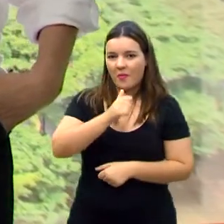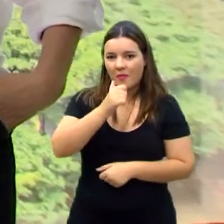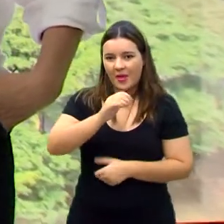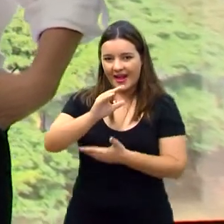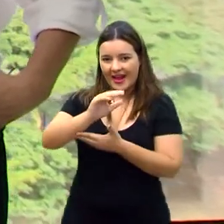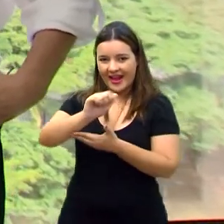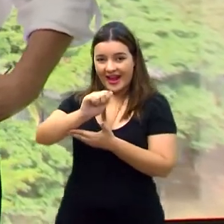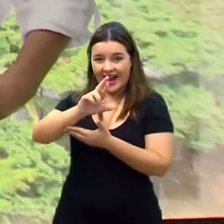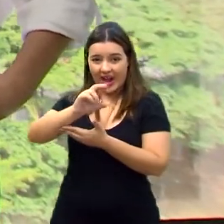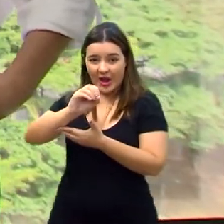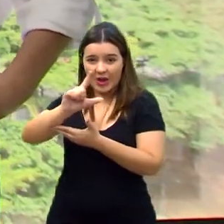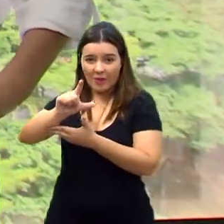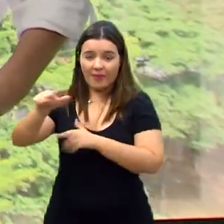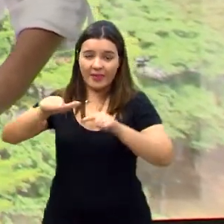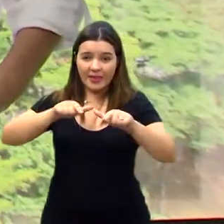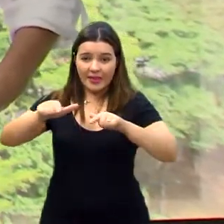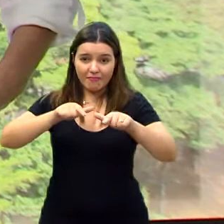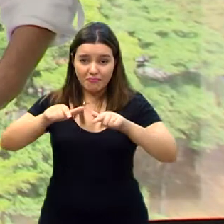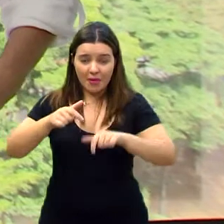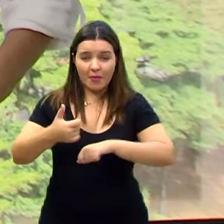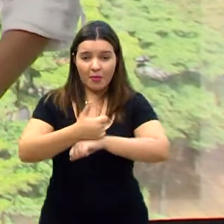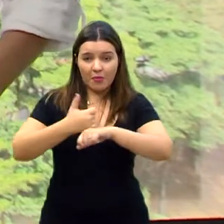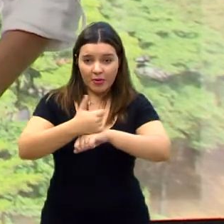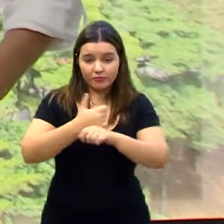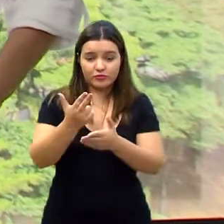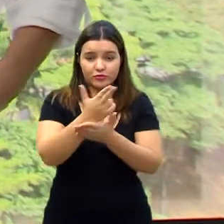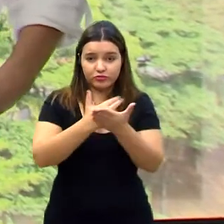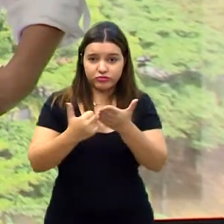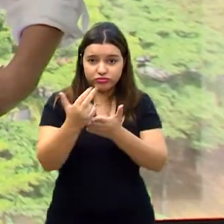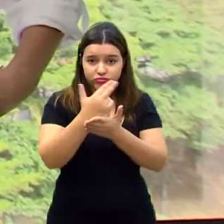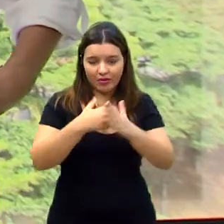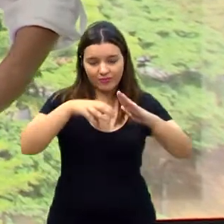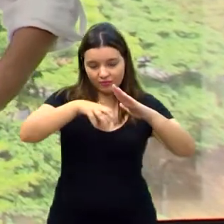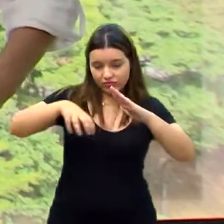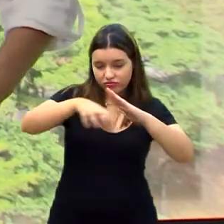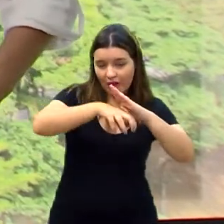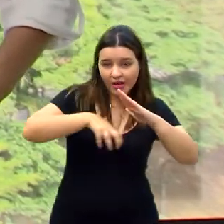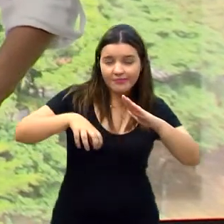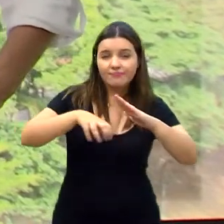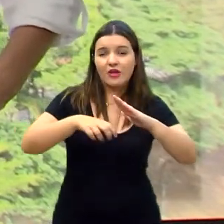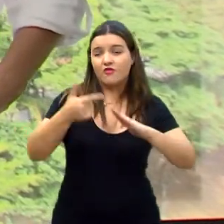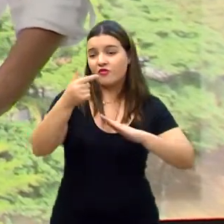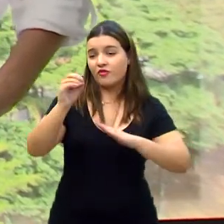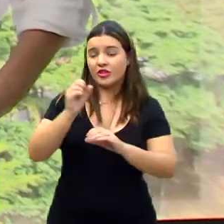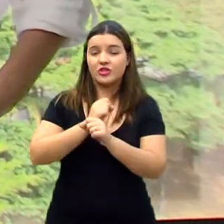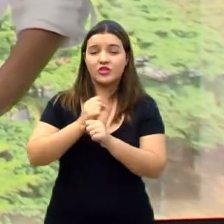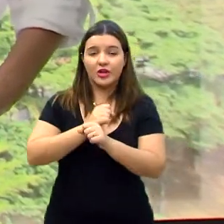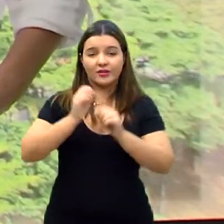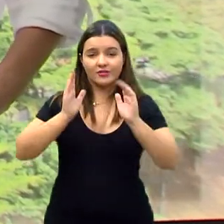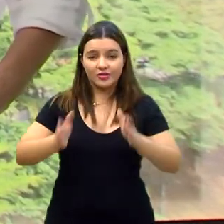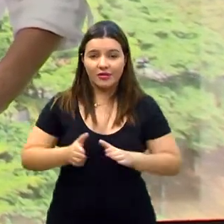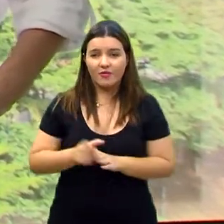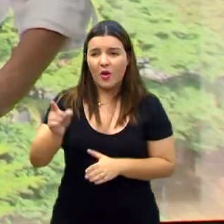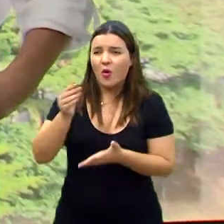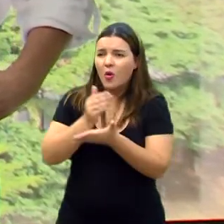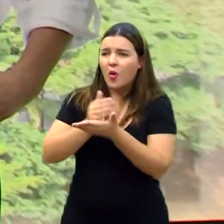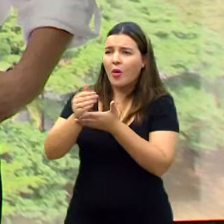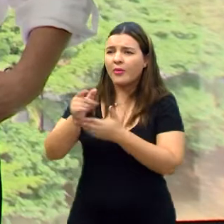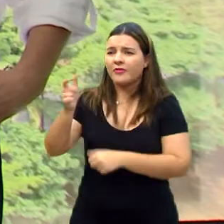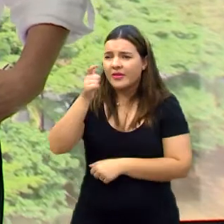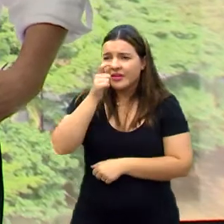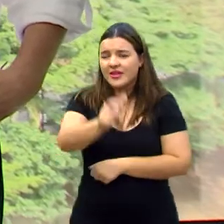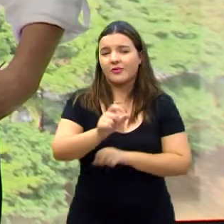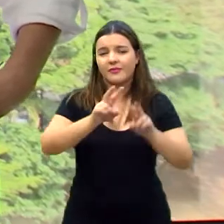interiores há 20 anos Olha só e vai falar um pouco a respeito dessa profissão de design de interiores Como que começou como você se